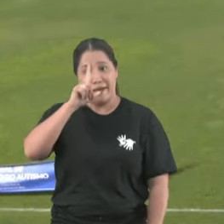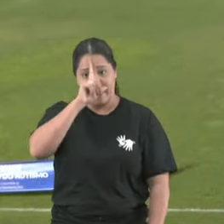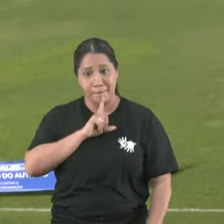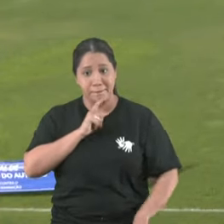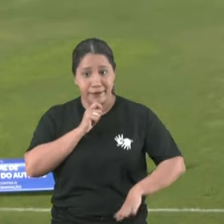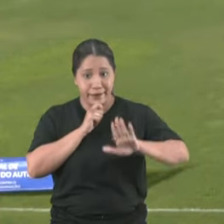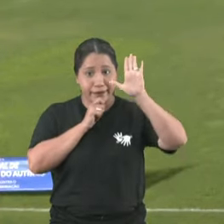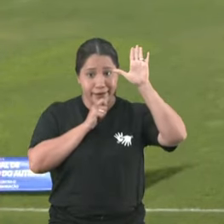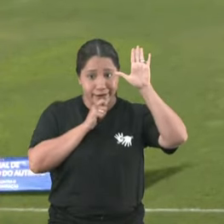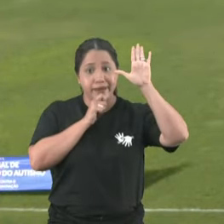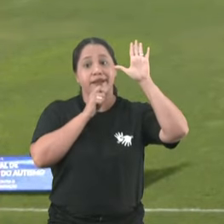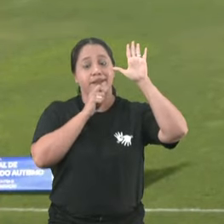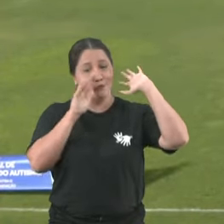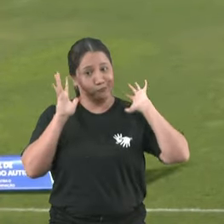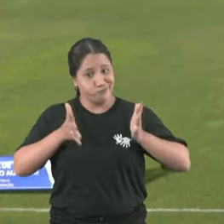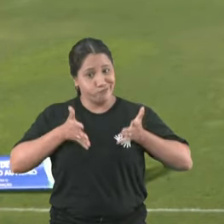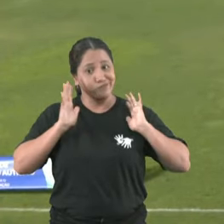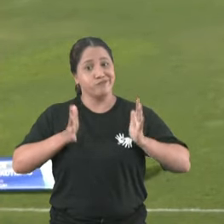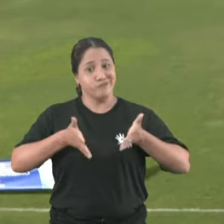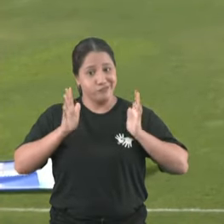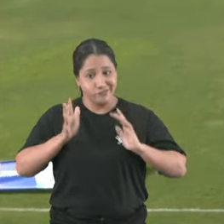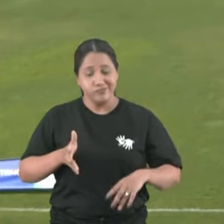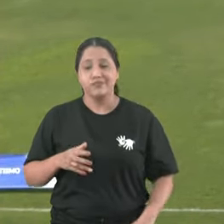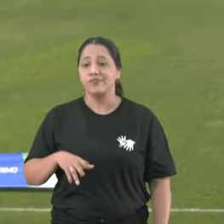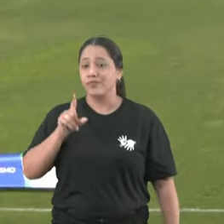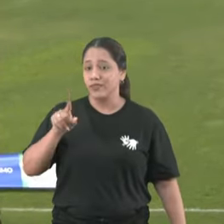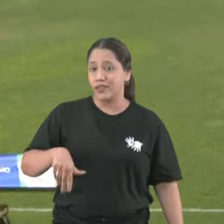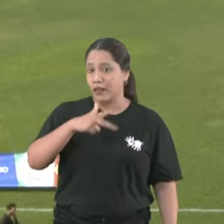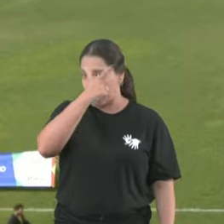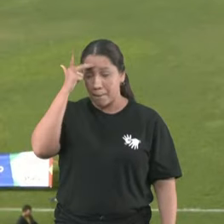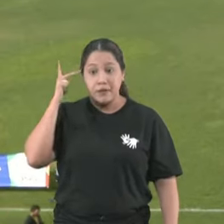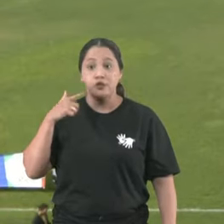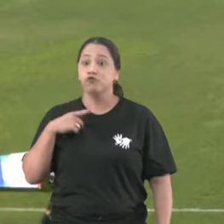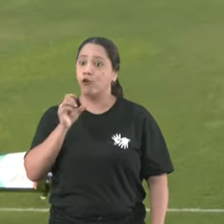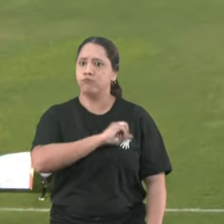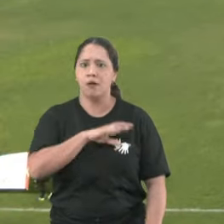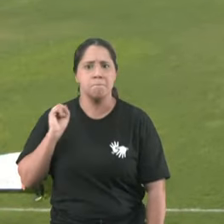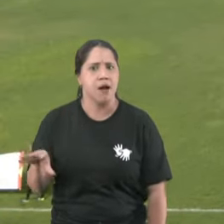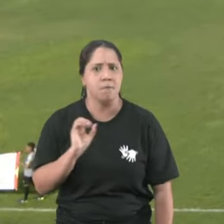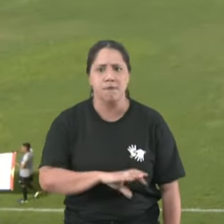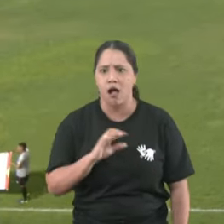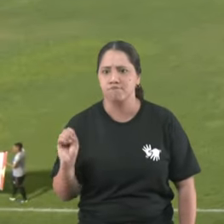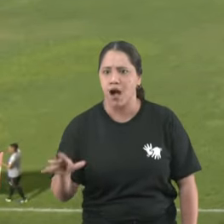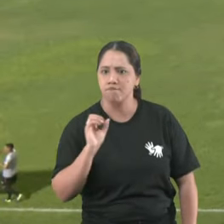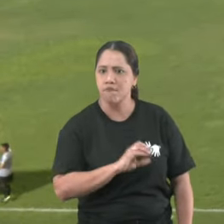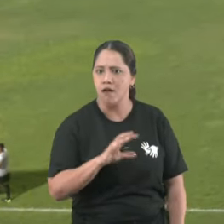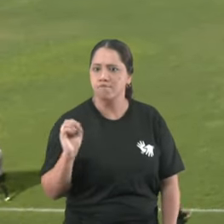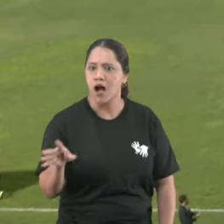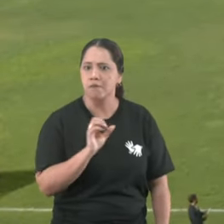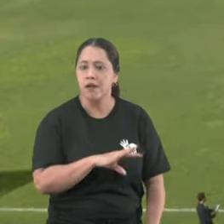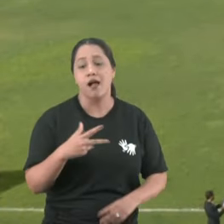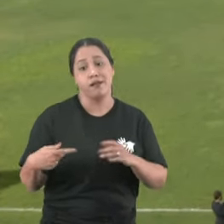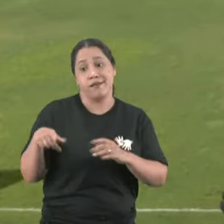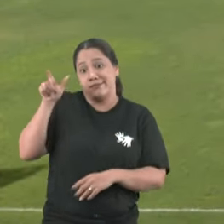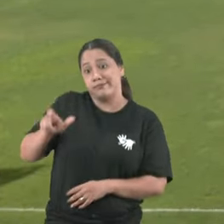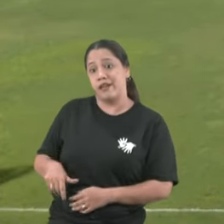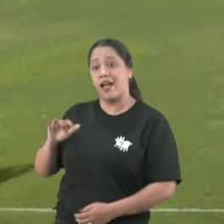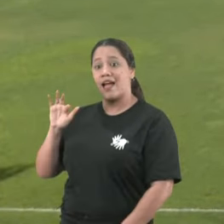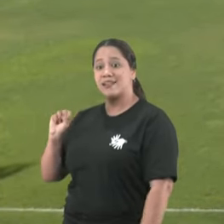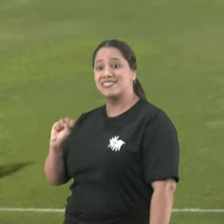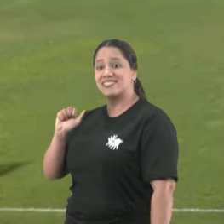jogadores que são jogadores de pegada de marcação, como o próprio Simon e como o